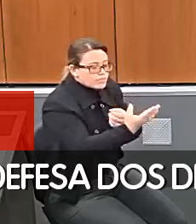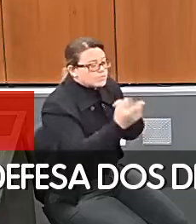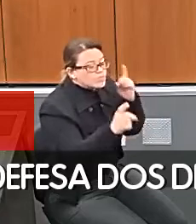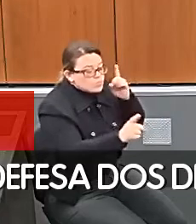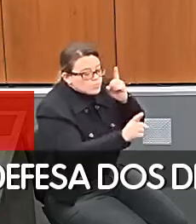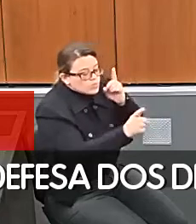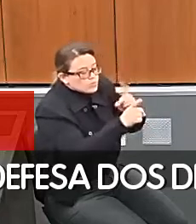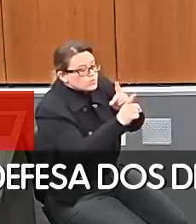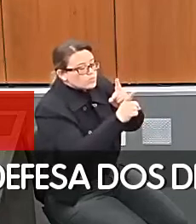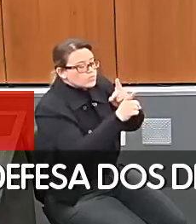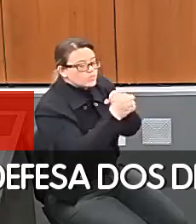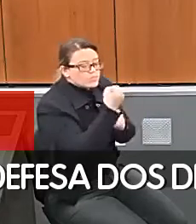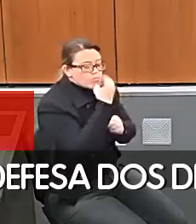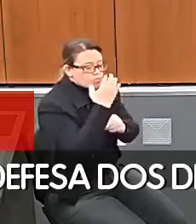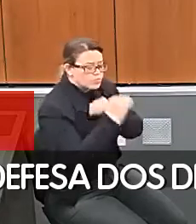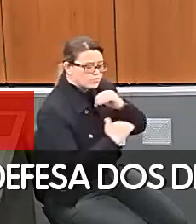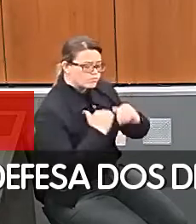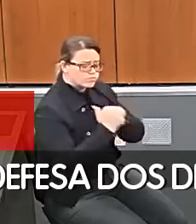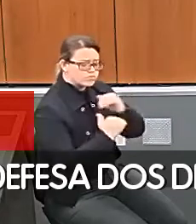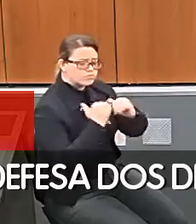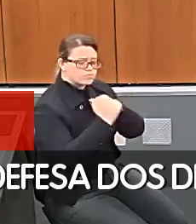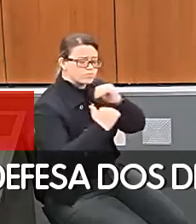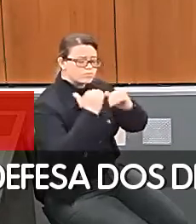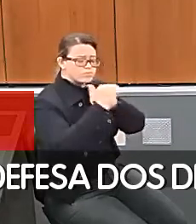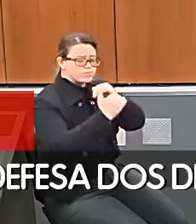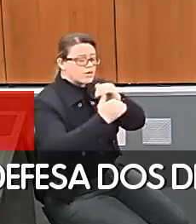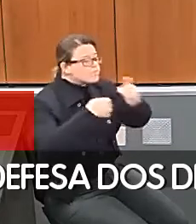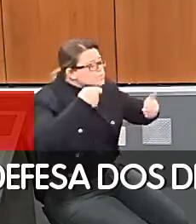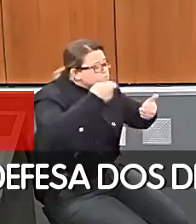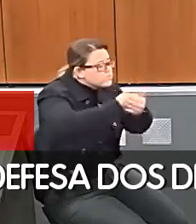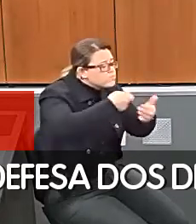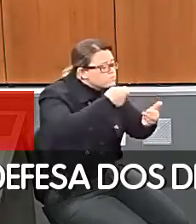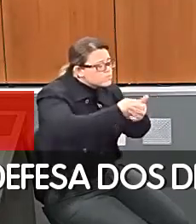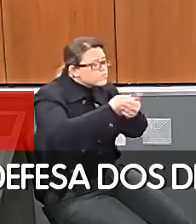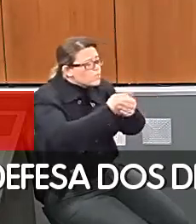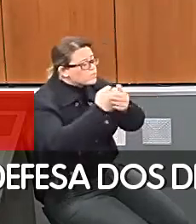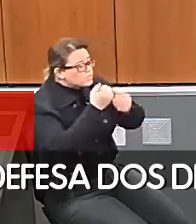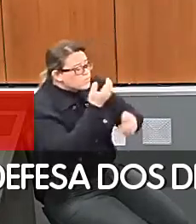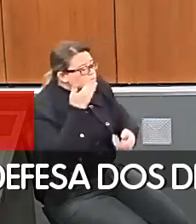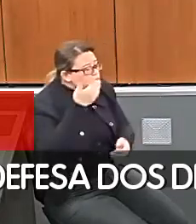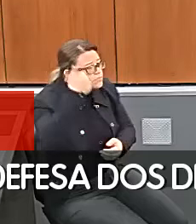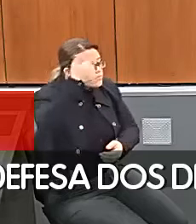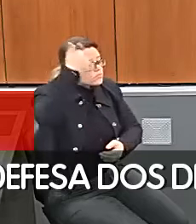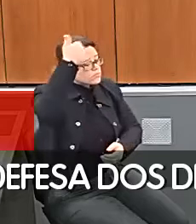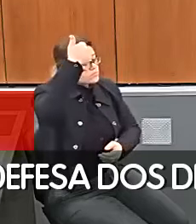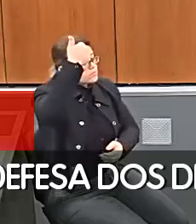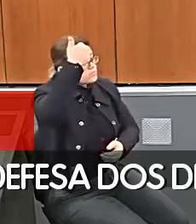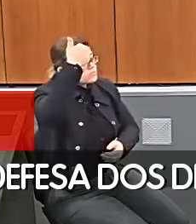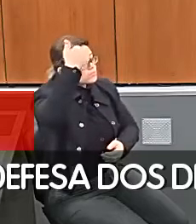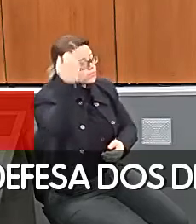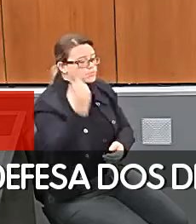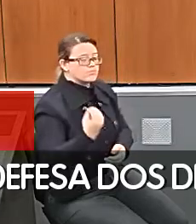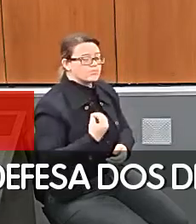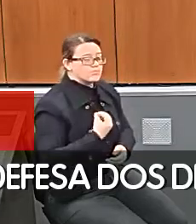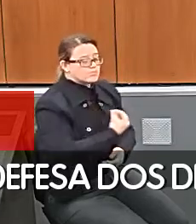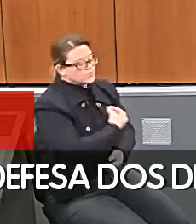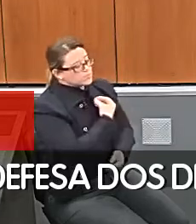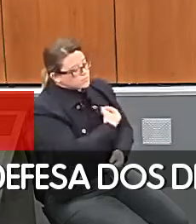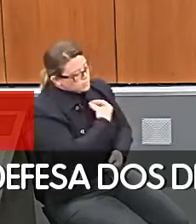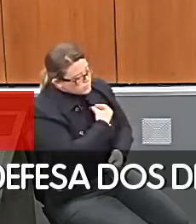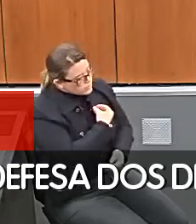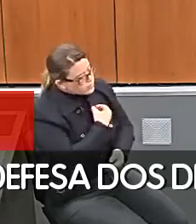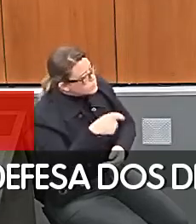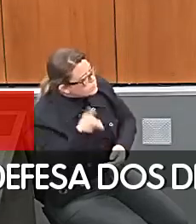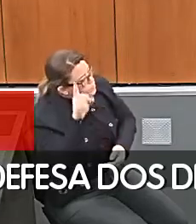encontro possa produzir iniciativas que visem melhorar a situação de vocês no